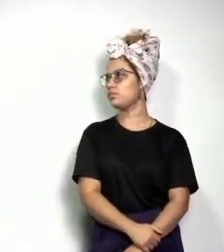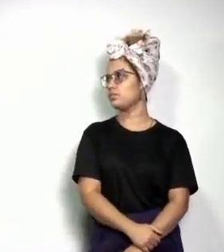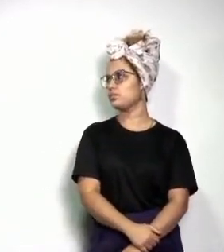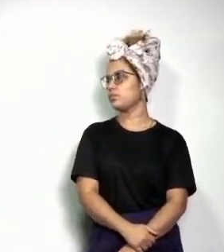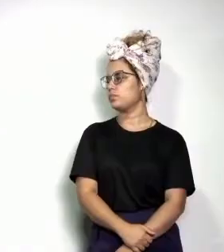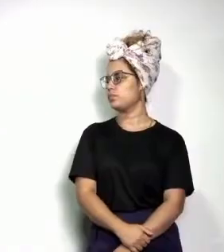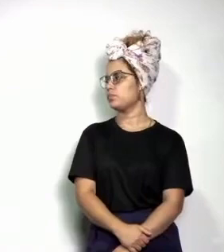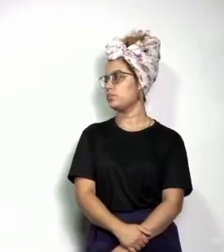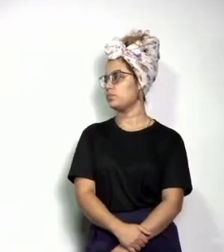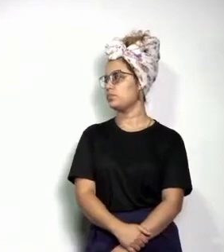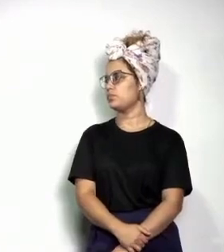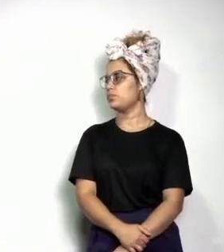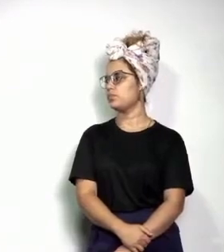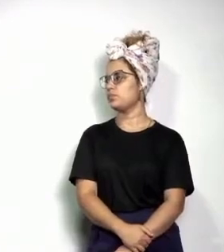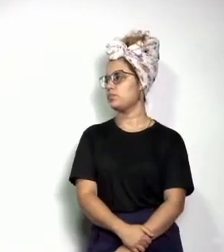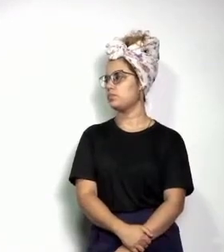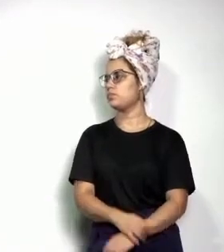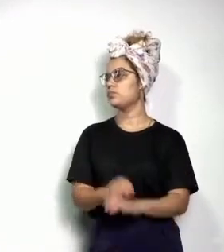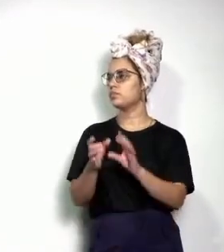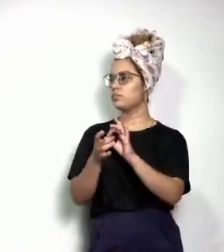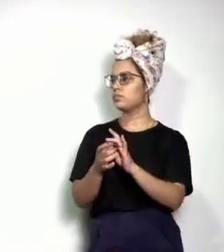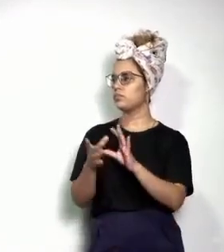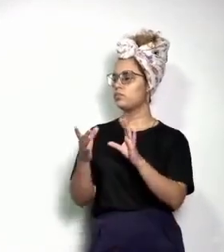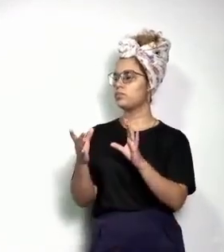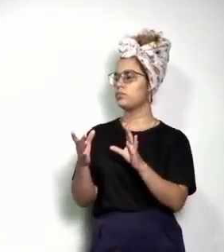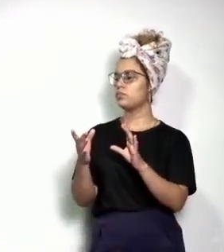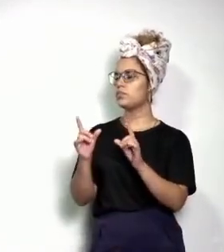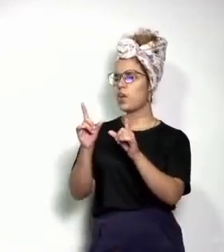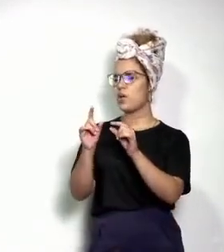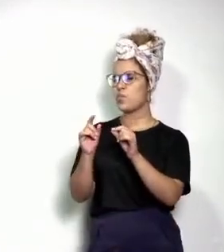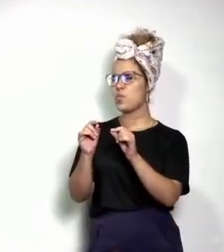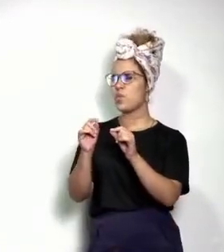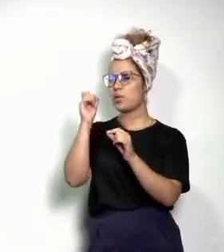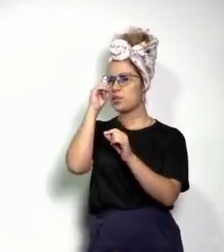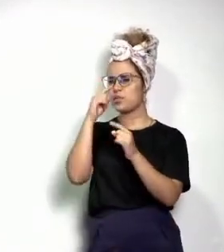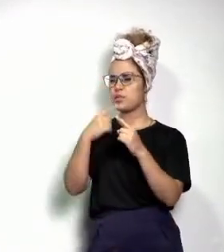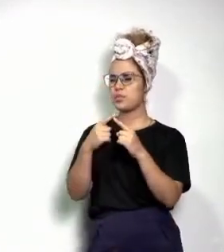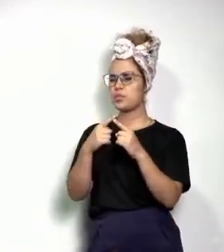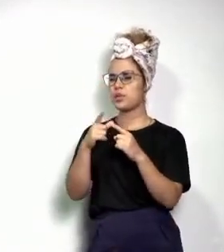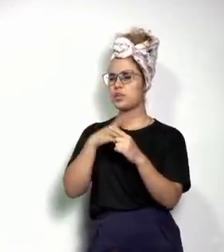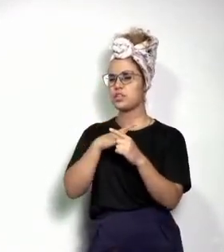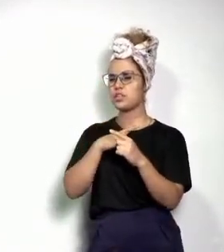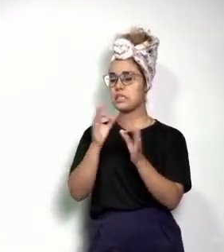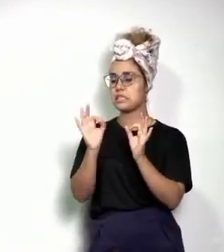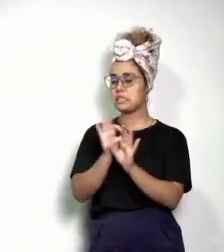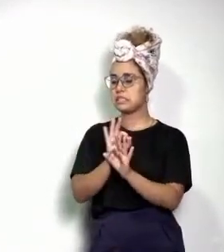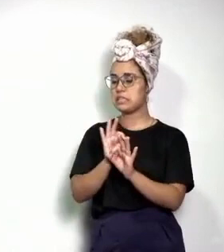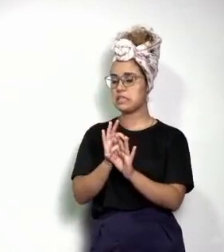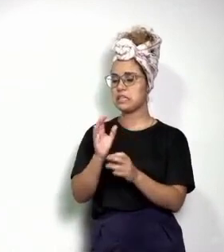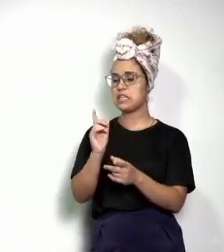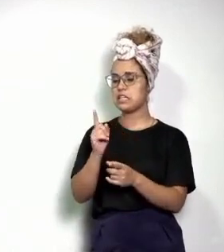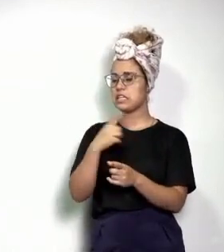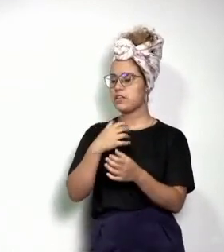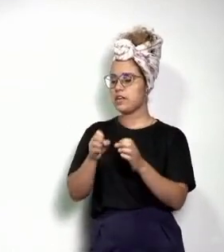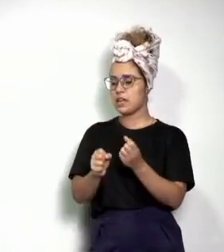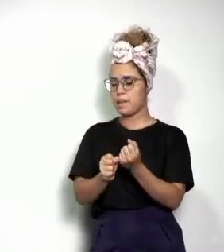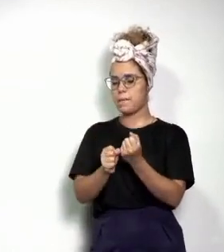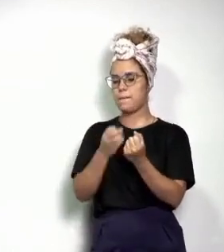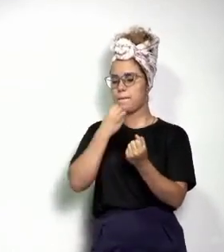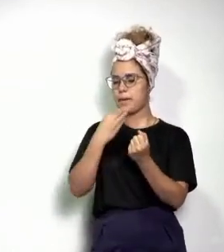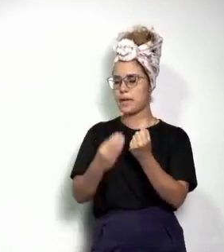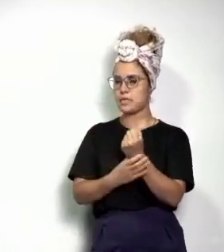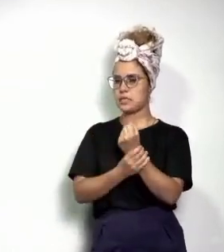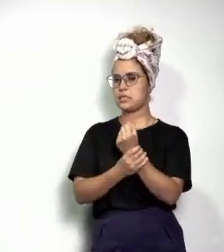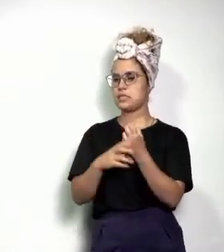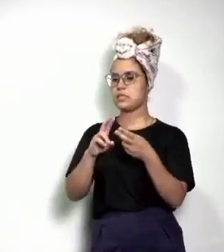É aí mesmo. Você vai liberar. Provavelmente está um pouco apertado, porque a gente tenta garantir que ele fique bem preso.